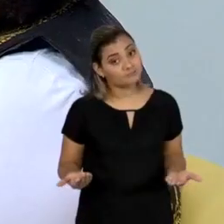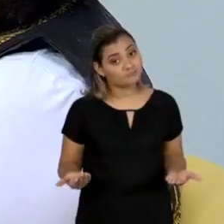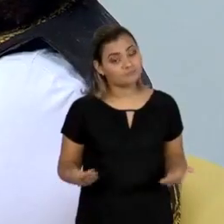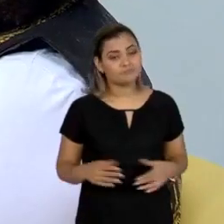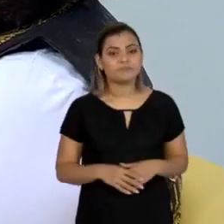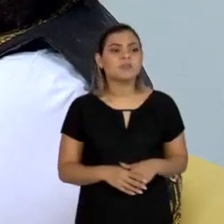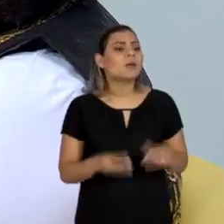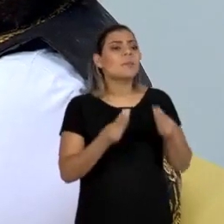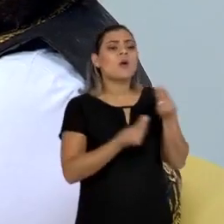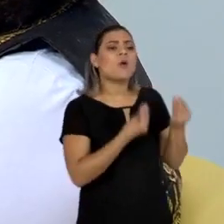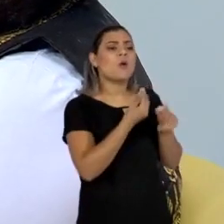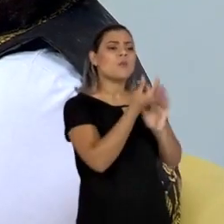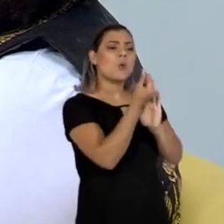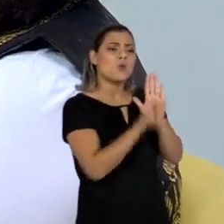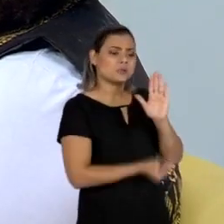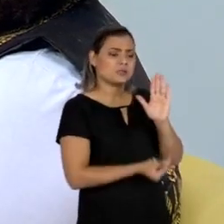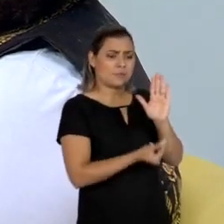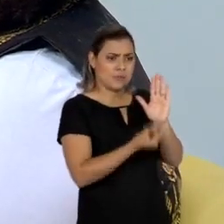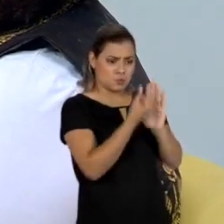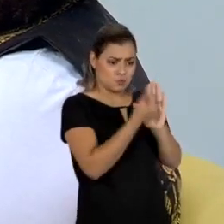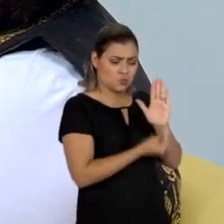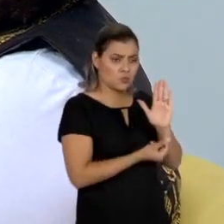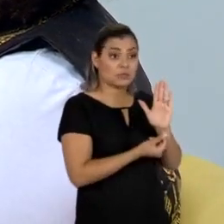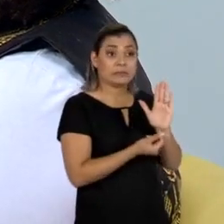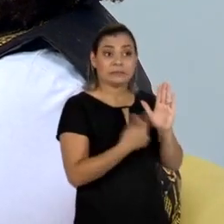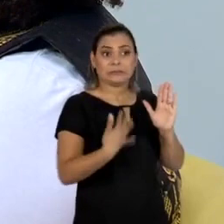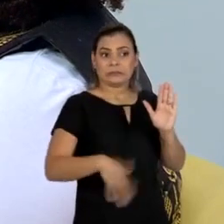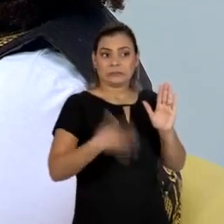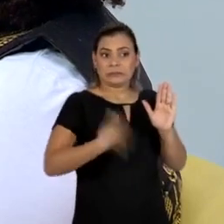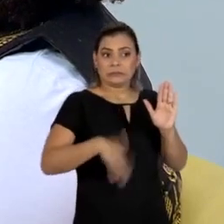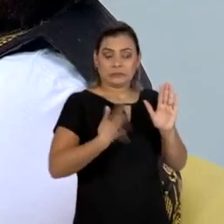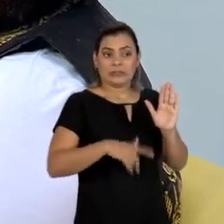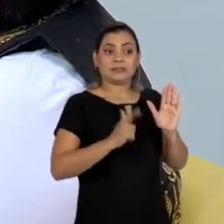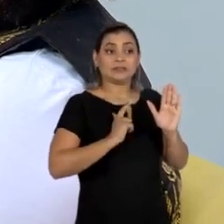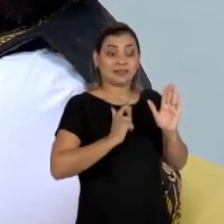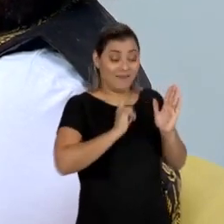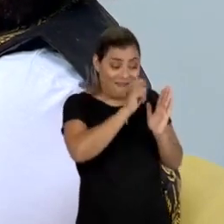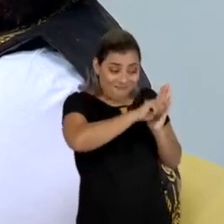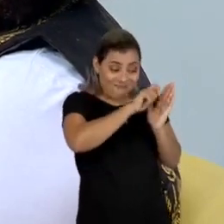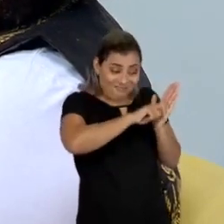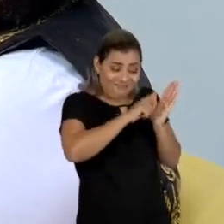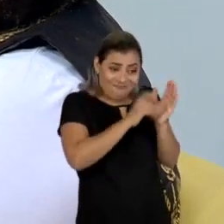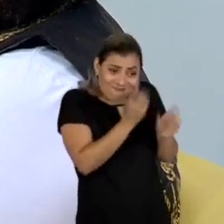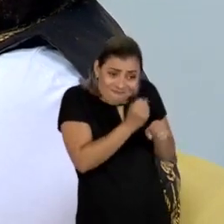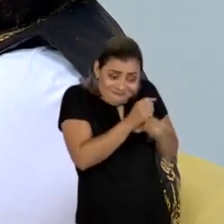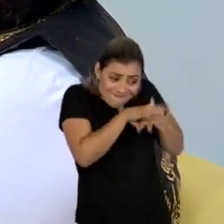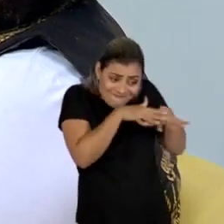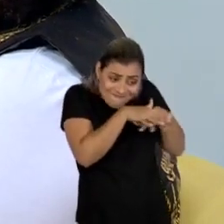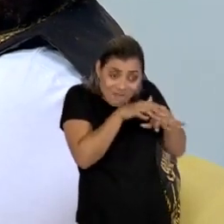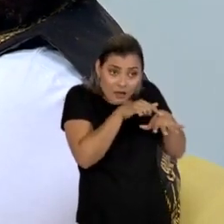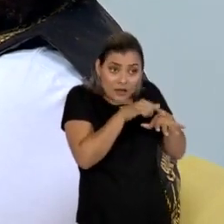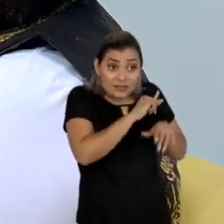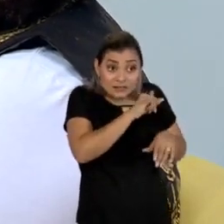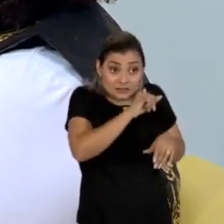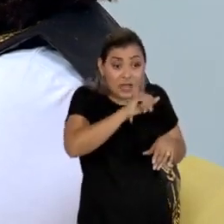E o orçamento, Gabriela, prevê a continha ali na ponta do lápis. Porque muitas vezes aproveitar uma promoção e